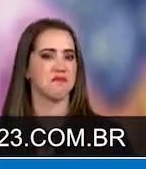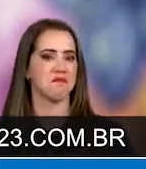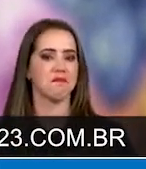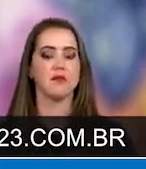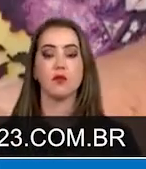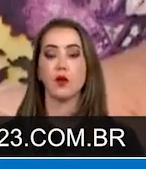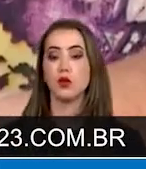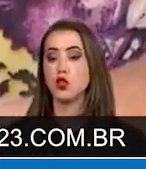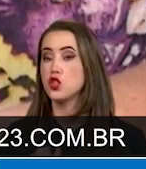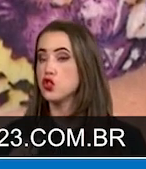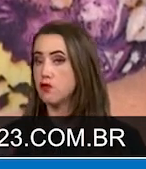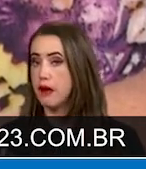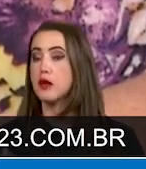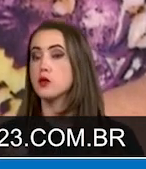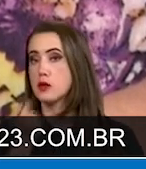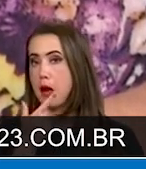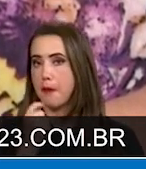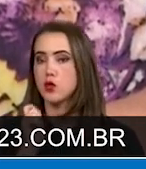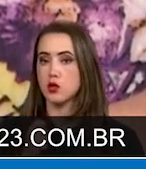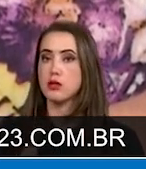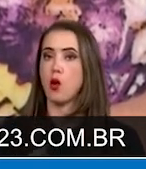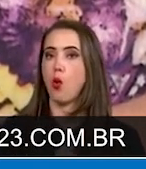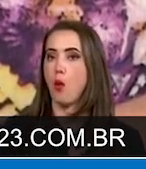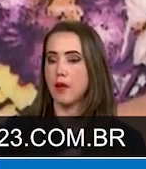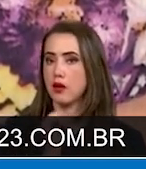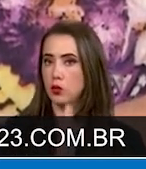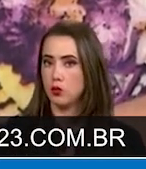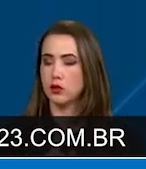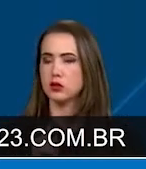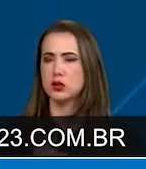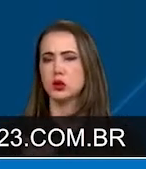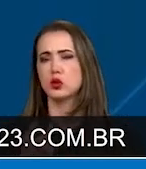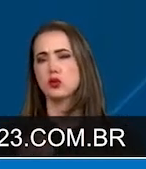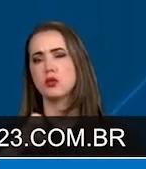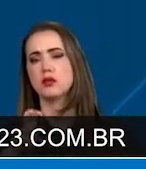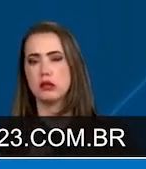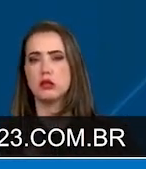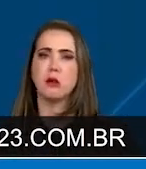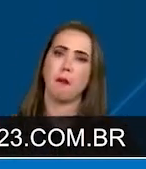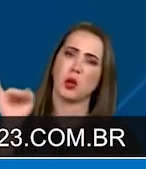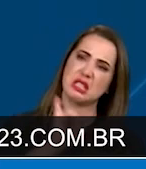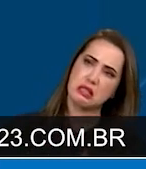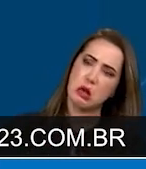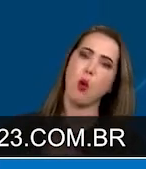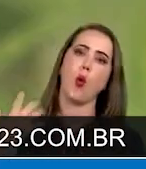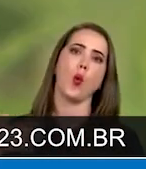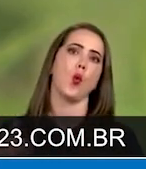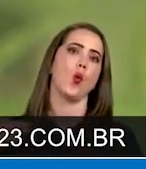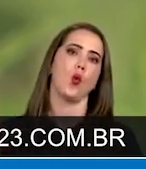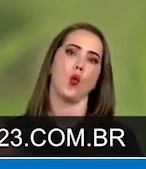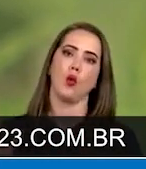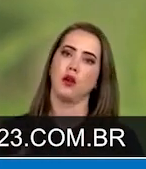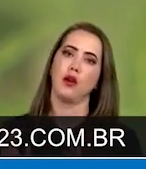de cannabis podem ser importados para o Brasil desde 2015, mas o processo é caro e burocrático.